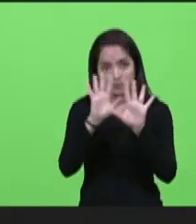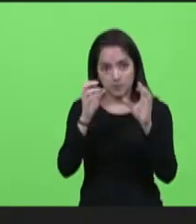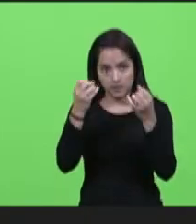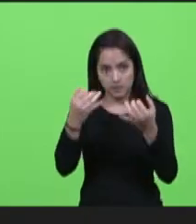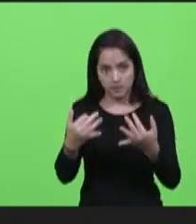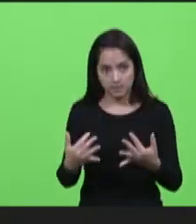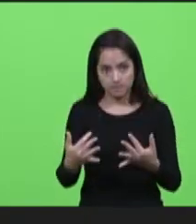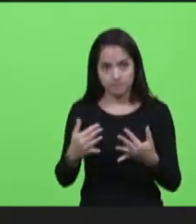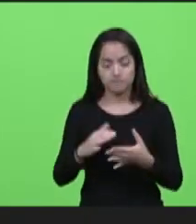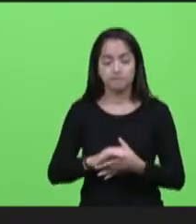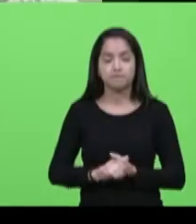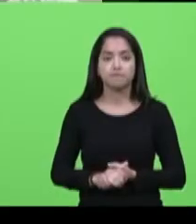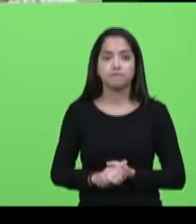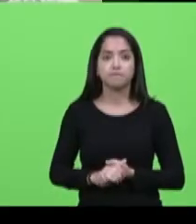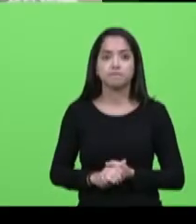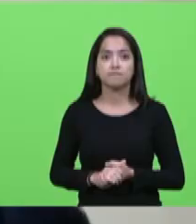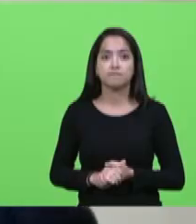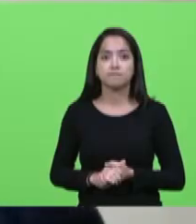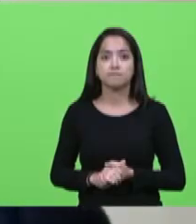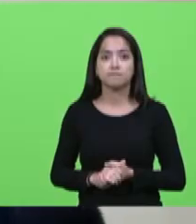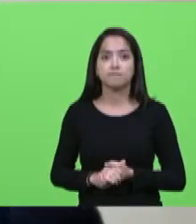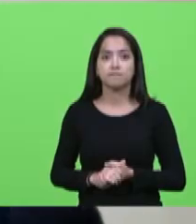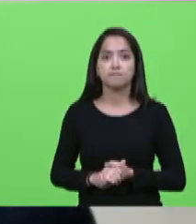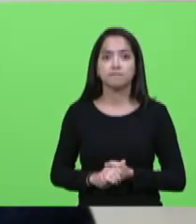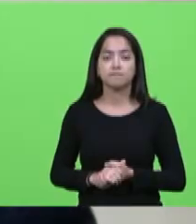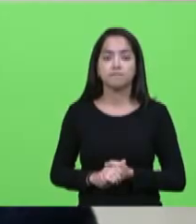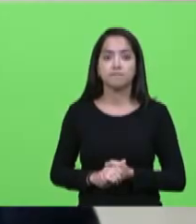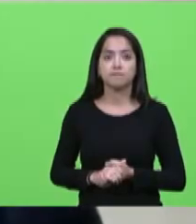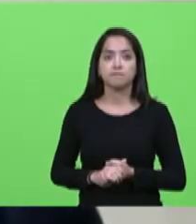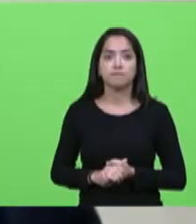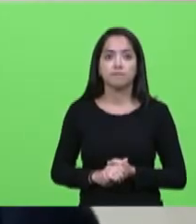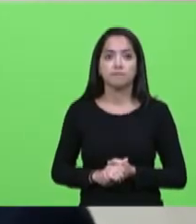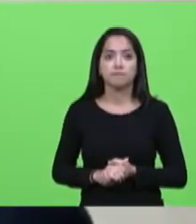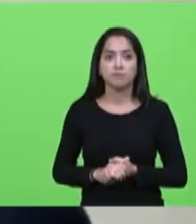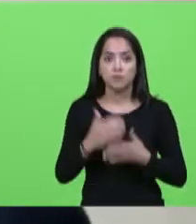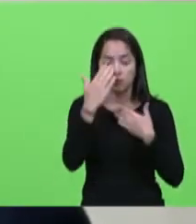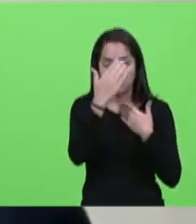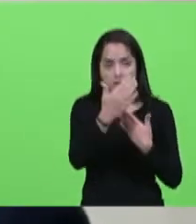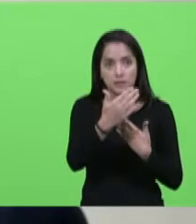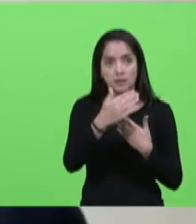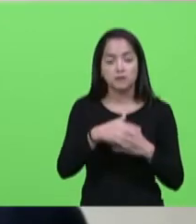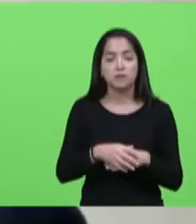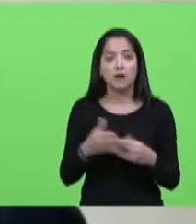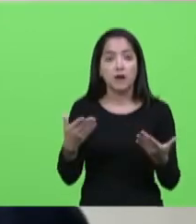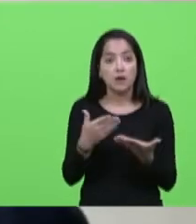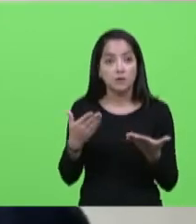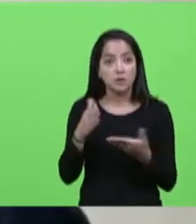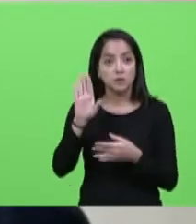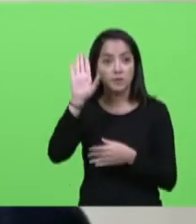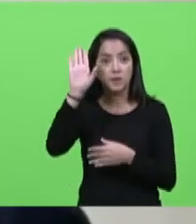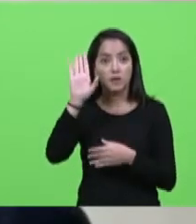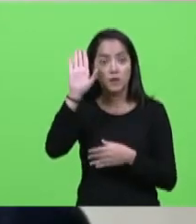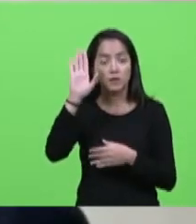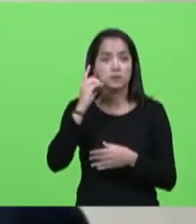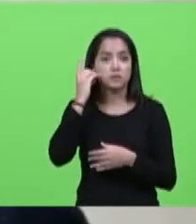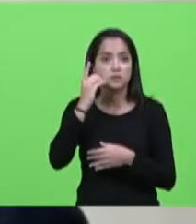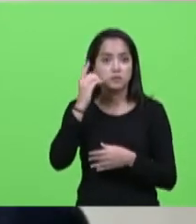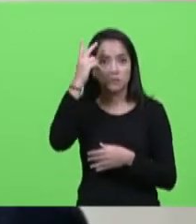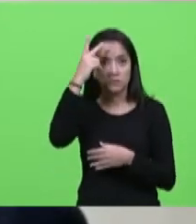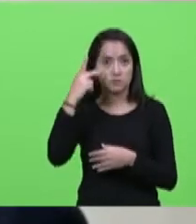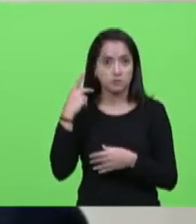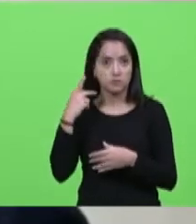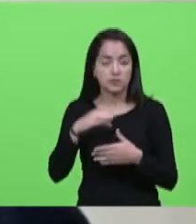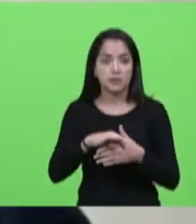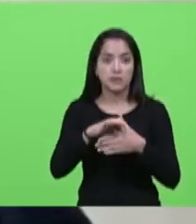deputada Luciane Carminati. Obrigado. Muito obrigado pela informação, deputado Luiz Fernando Vampiro. Tem a palavra pela ordem a deputada Paulinha, eminente líder